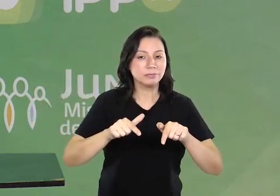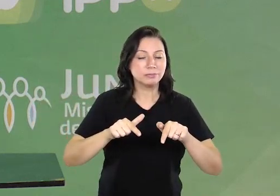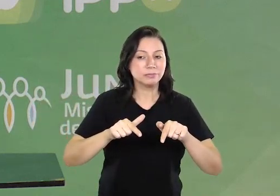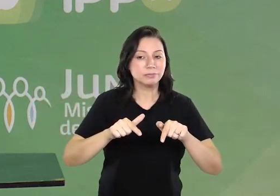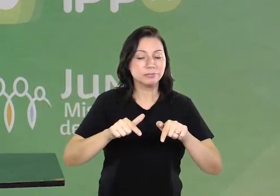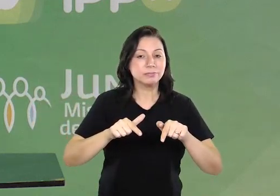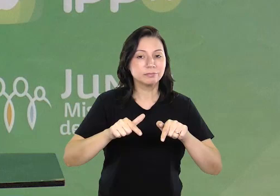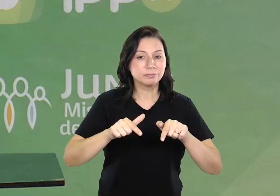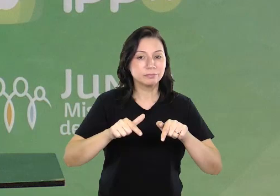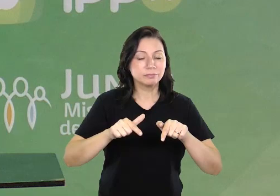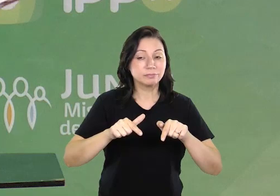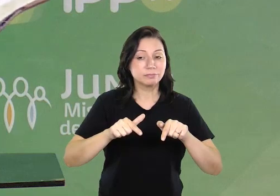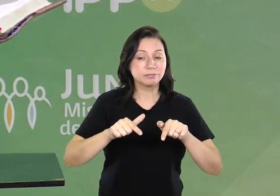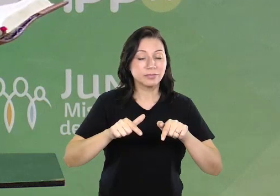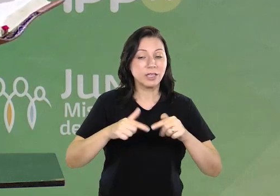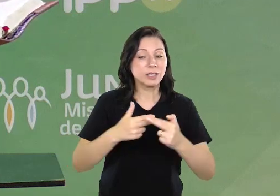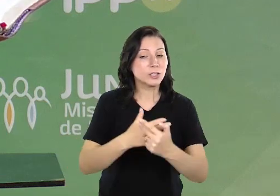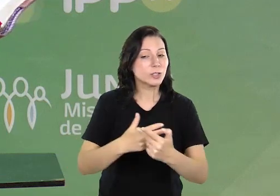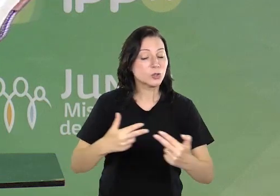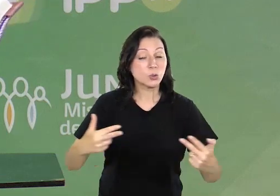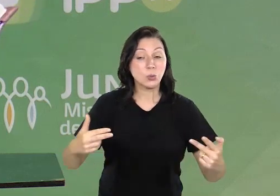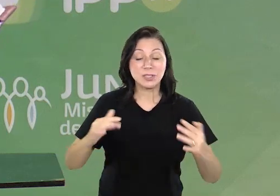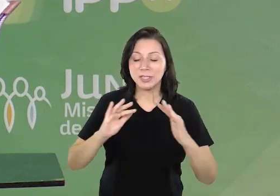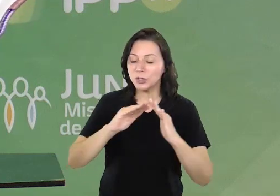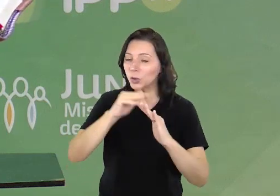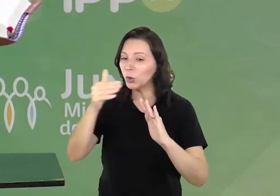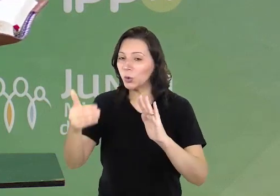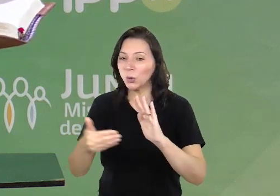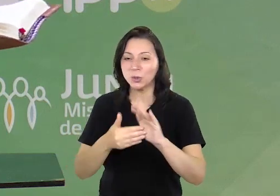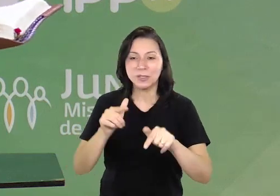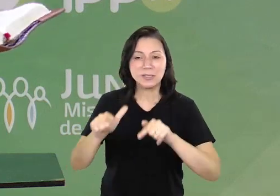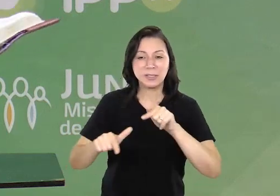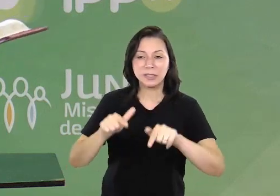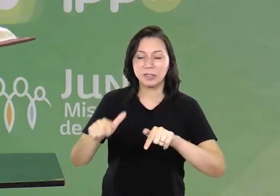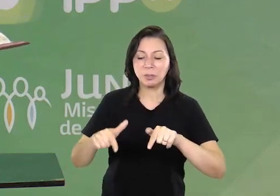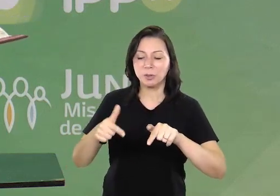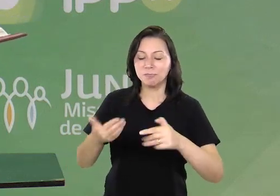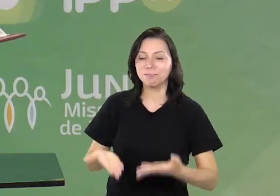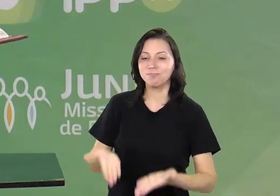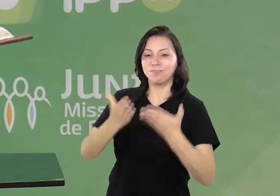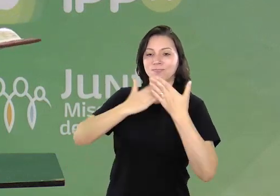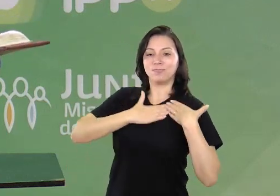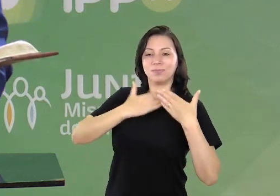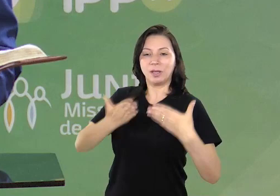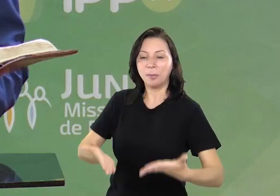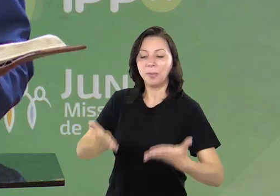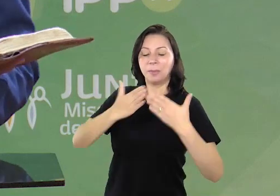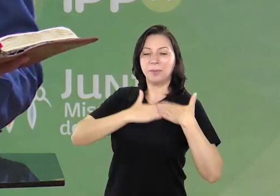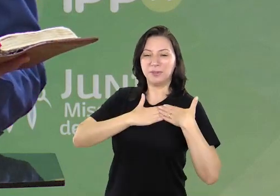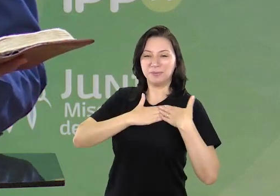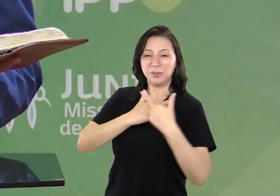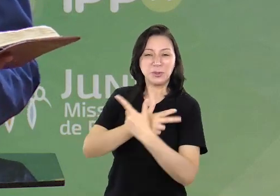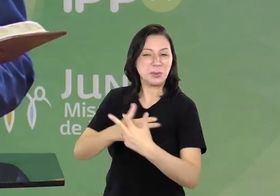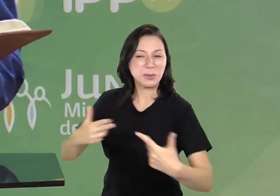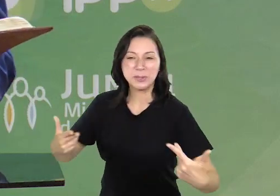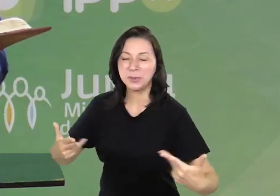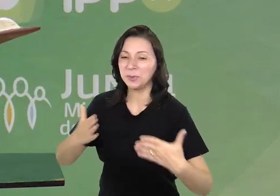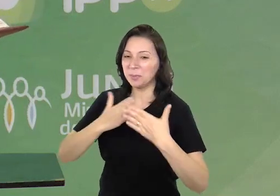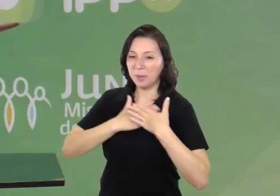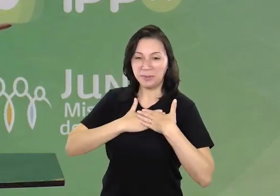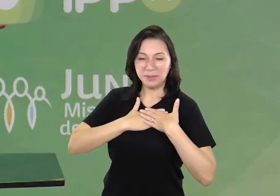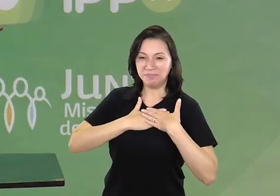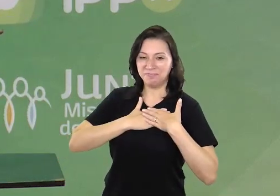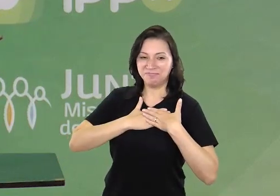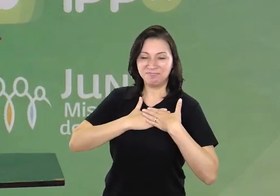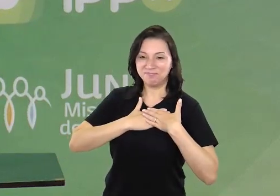definido para mim para mim para mim para mim para mim em outras